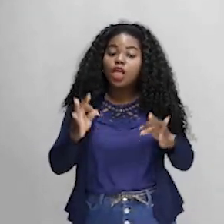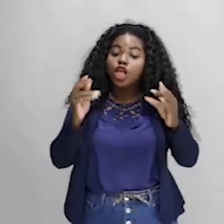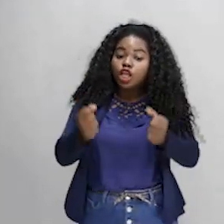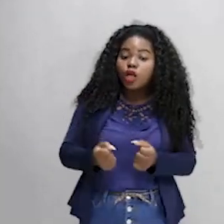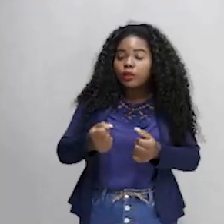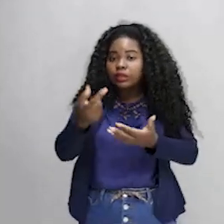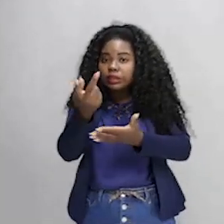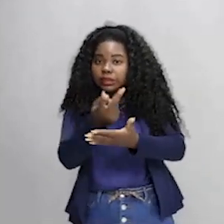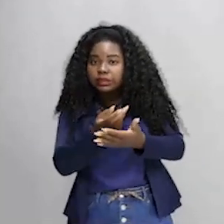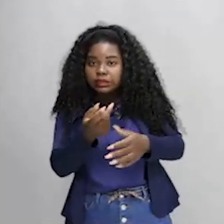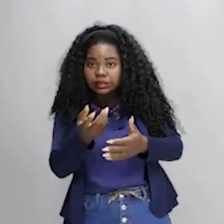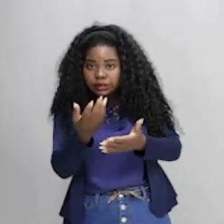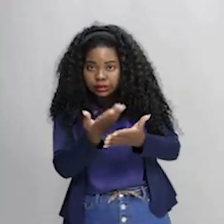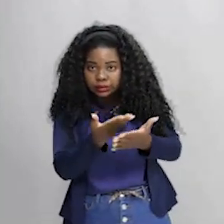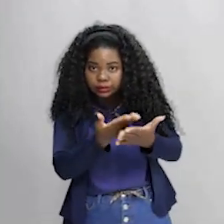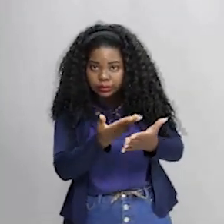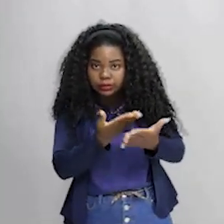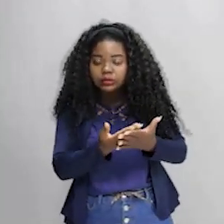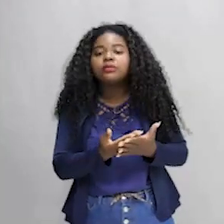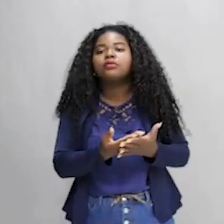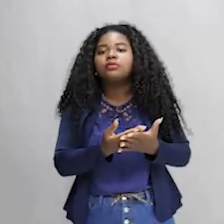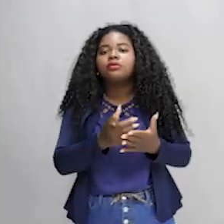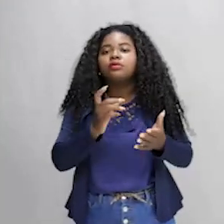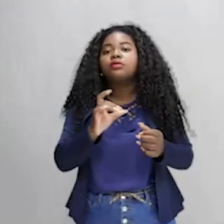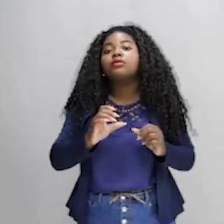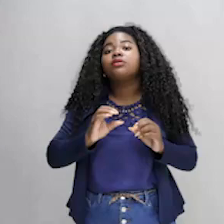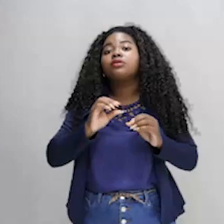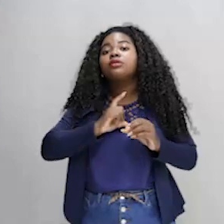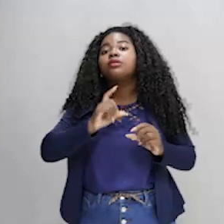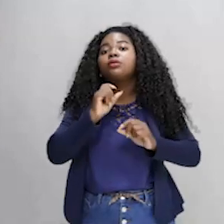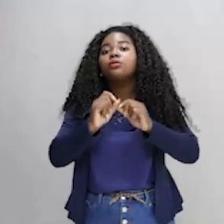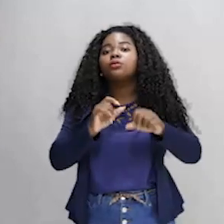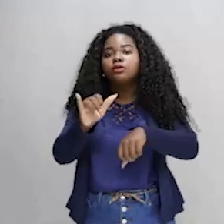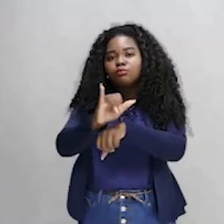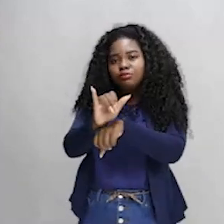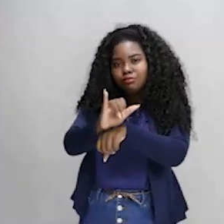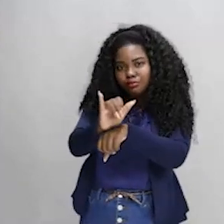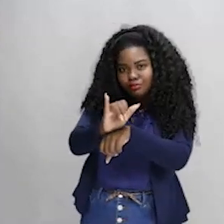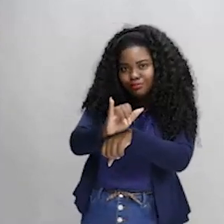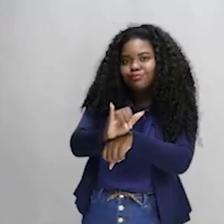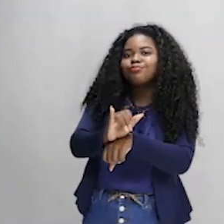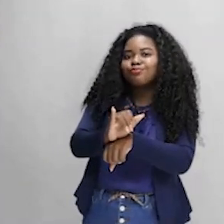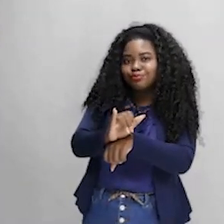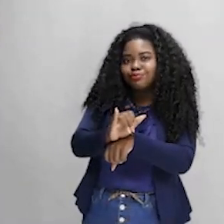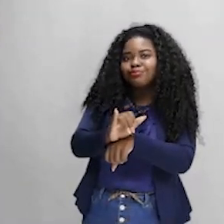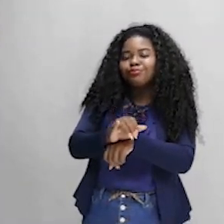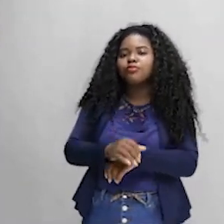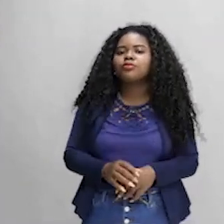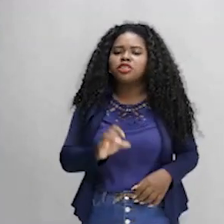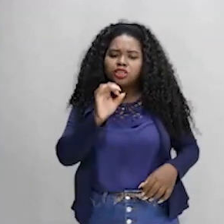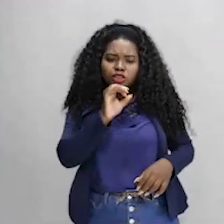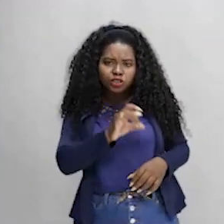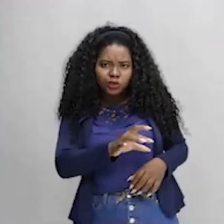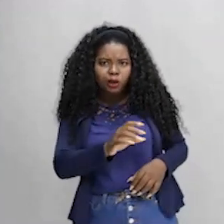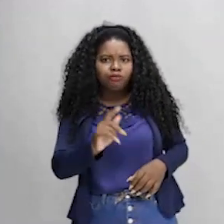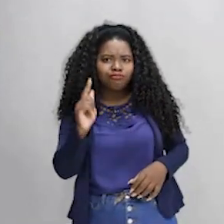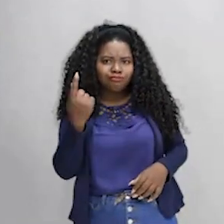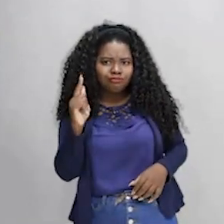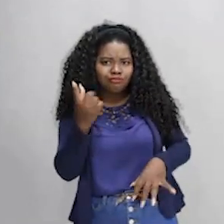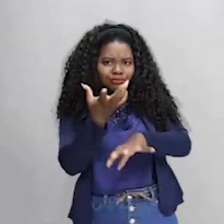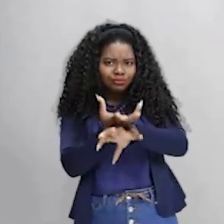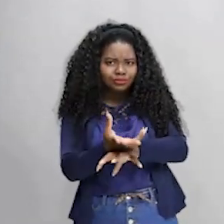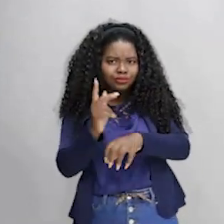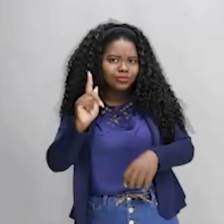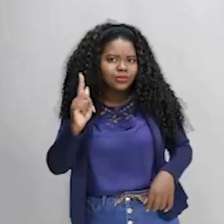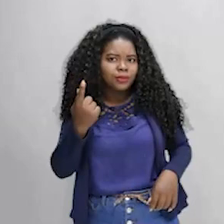essas aulas estão disponíveis para ti na plataforma Gonçalves Dias no YouTube. E não apenas as aulas de geografia,